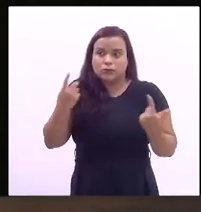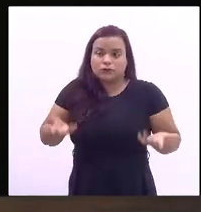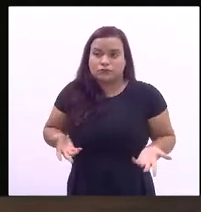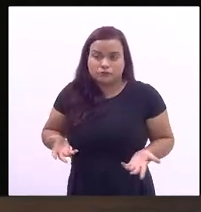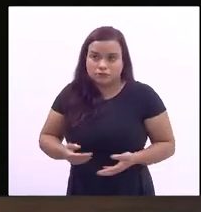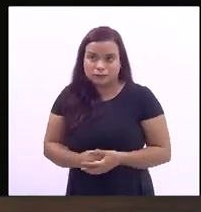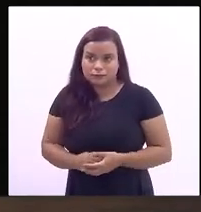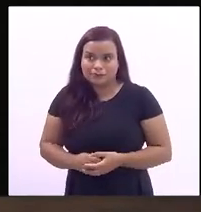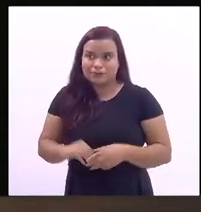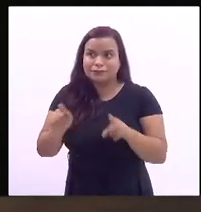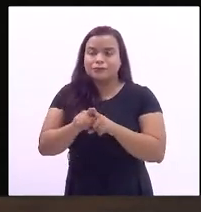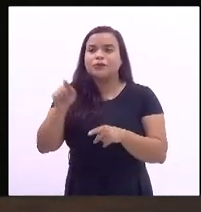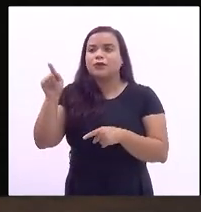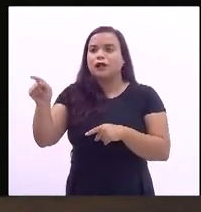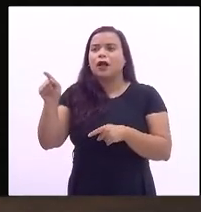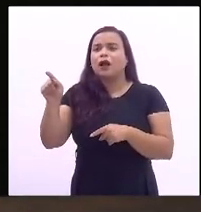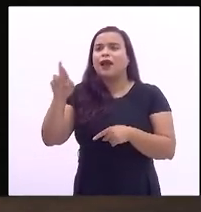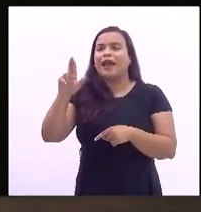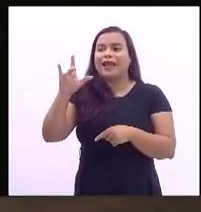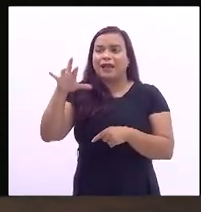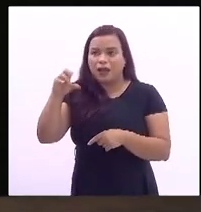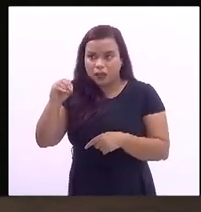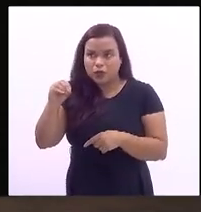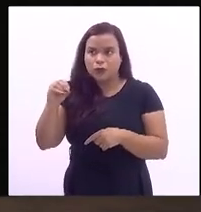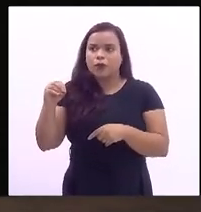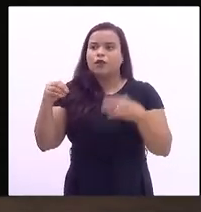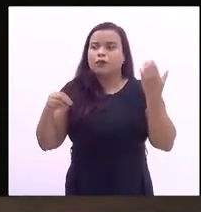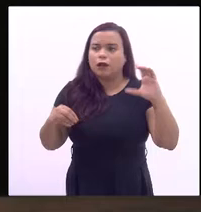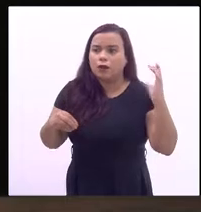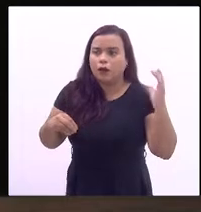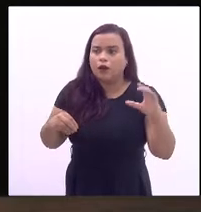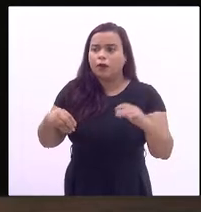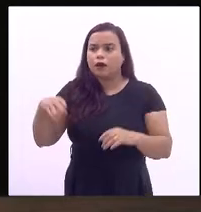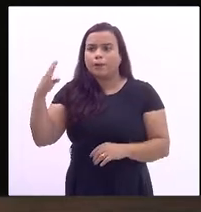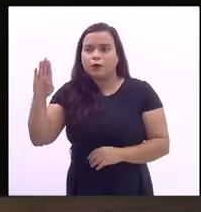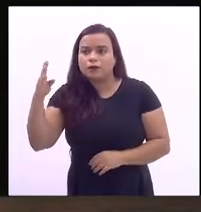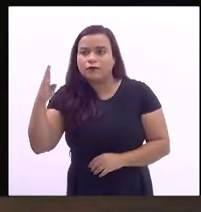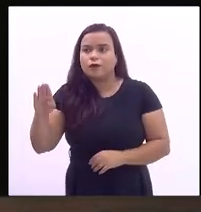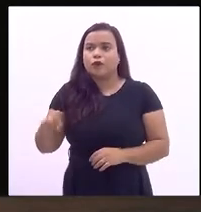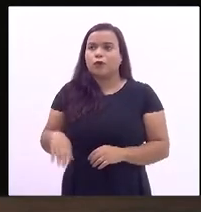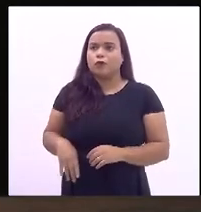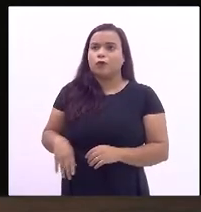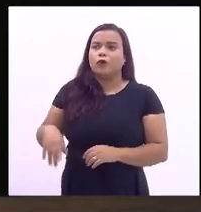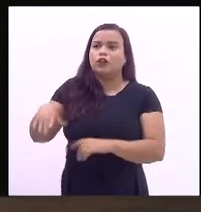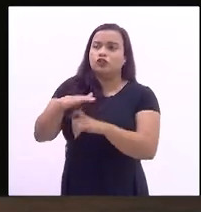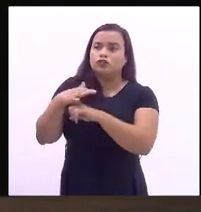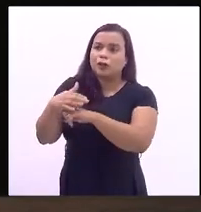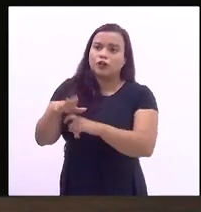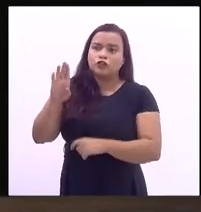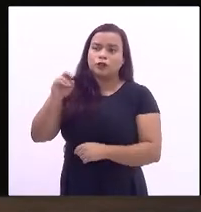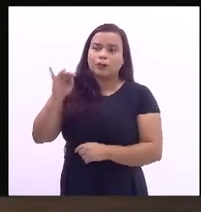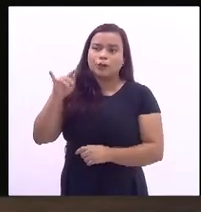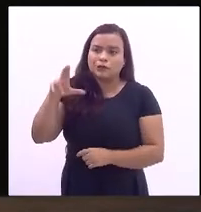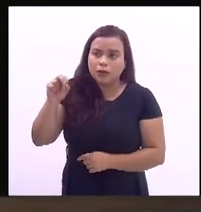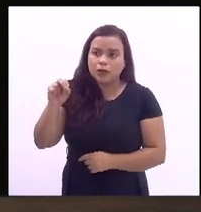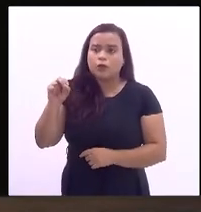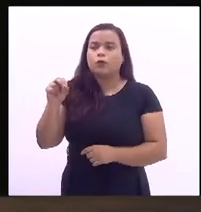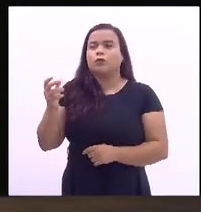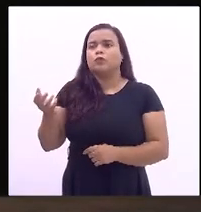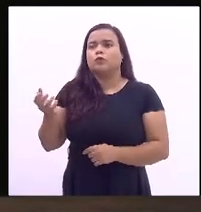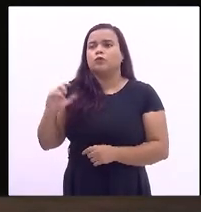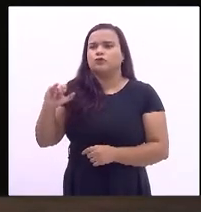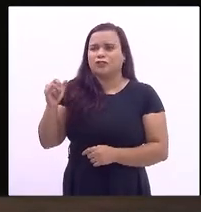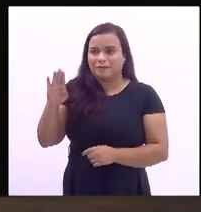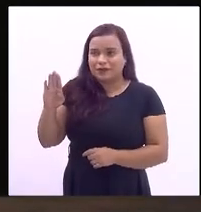aí tem aqui Recreio dos Bandeirantes Niterói Botafogo Jardim Botânico isso aqui no meu entendimento um